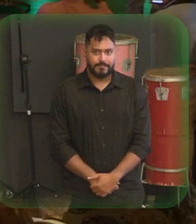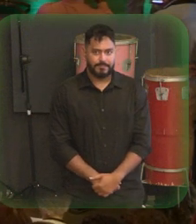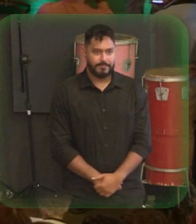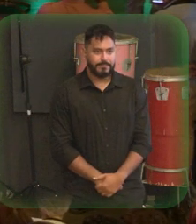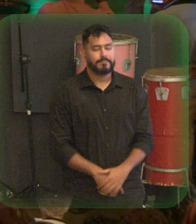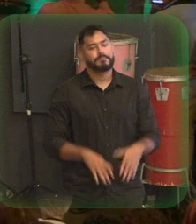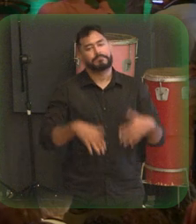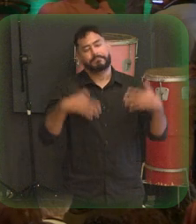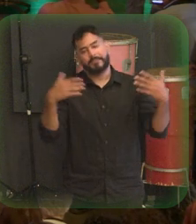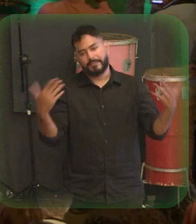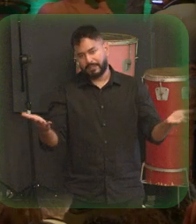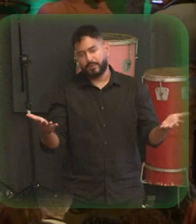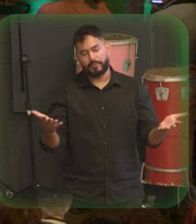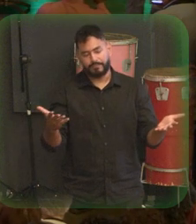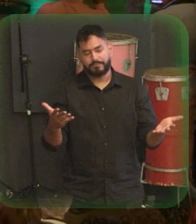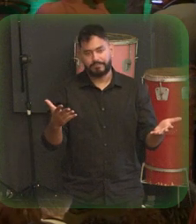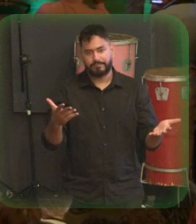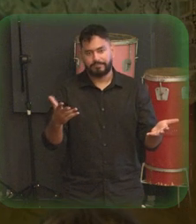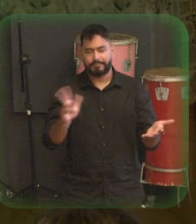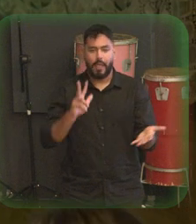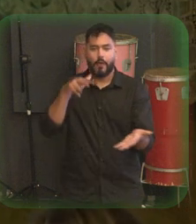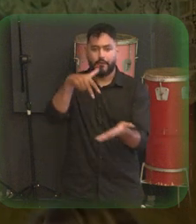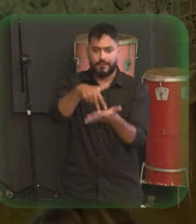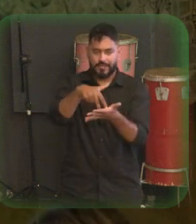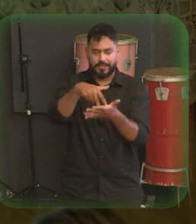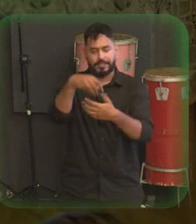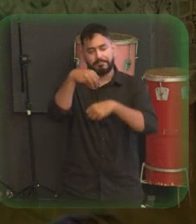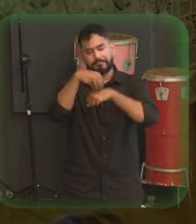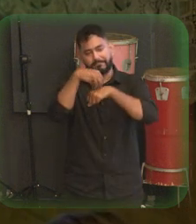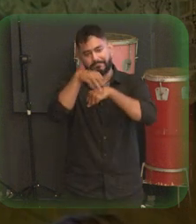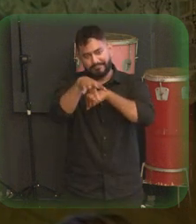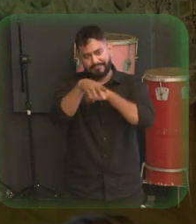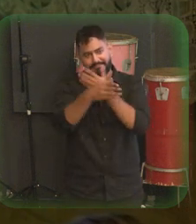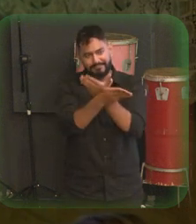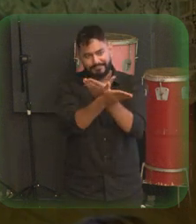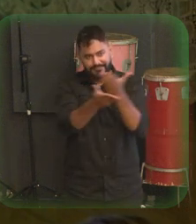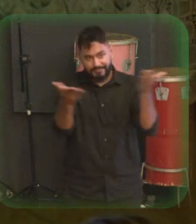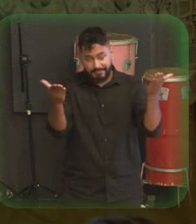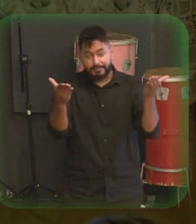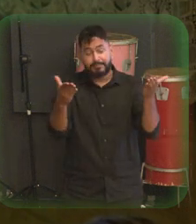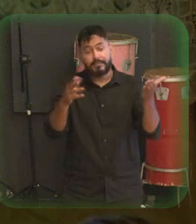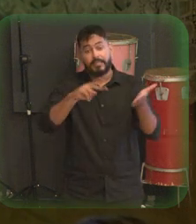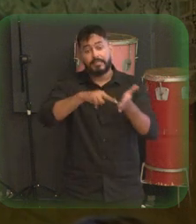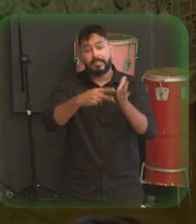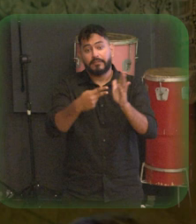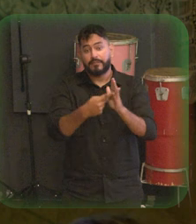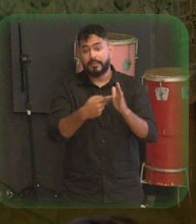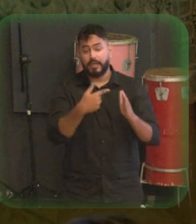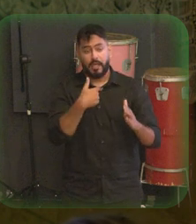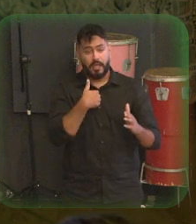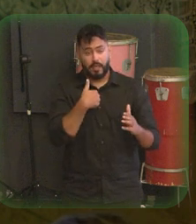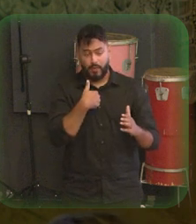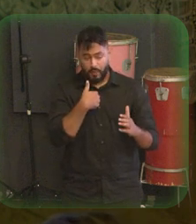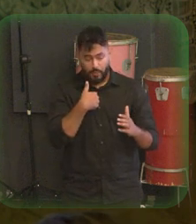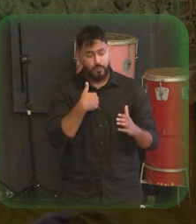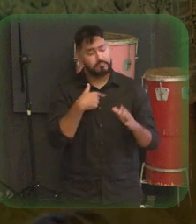Então, senhoras e senhores, o que eu vim aqui dizer é me colocar à